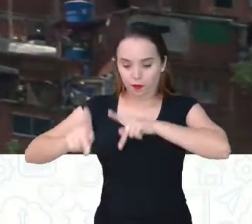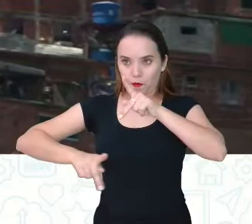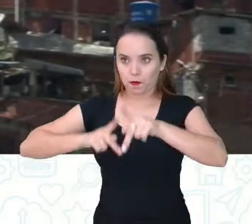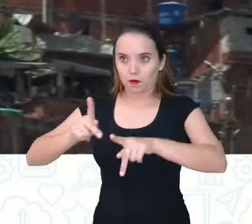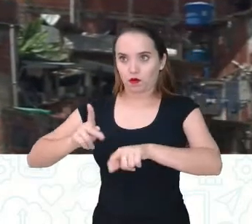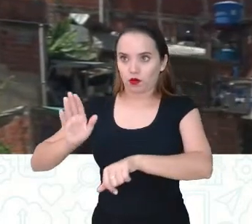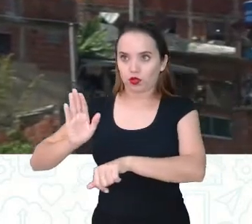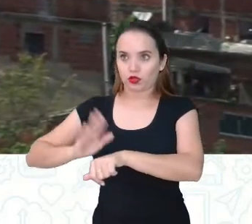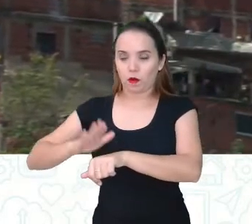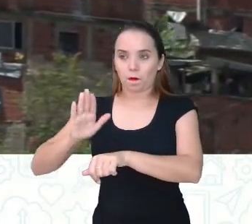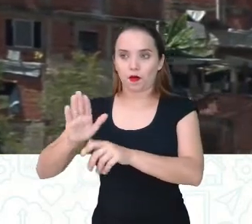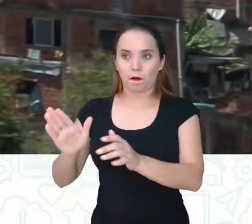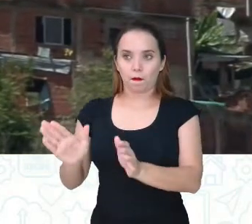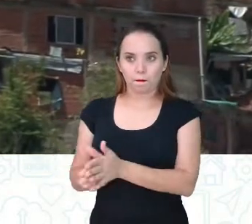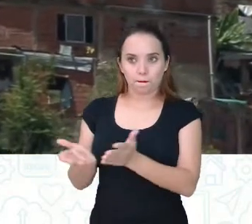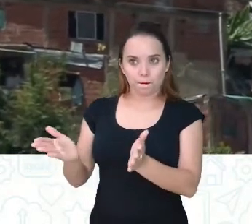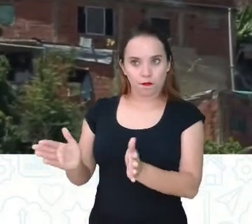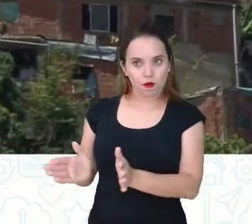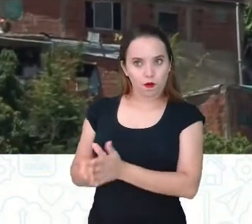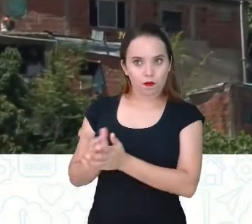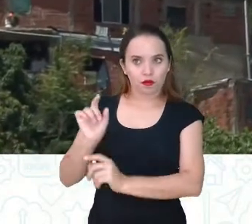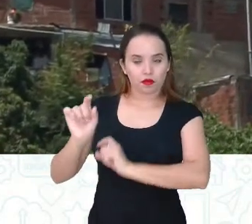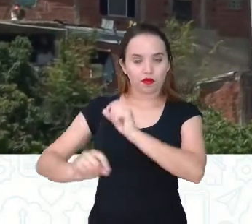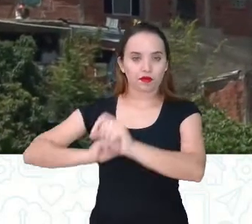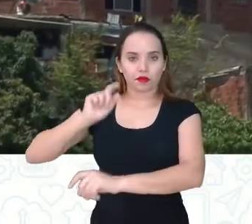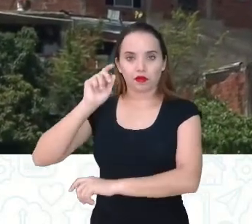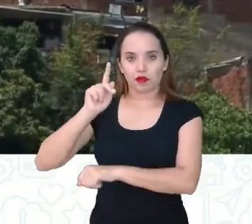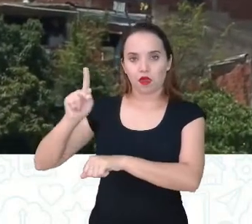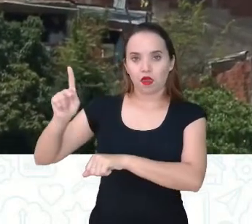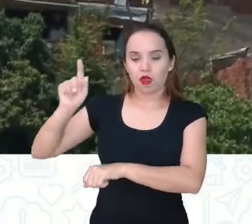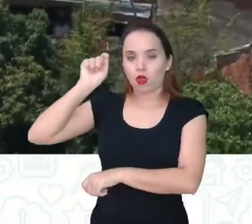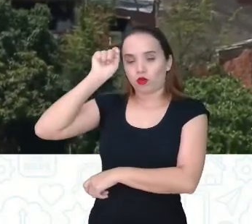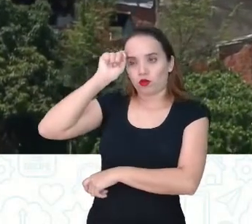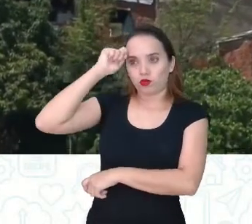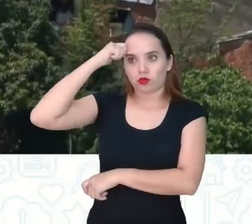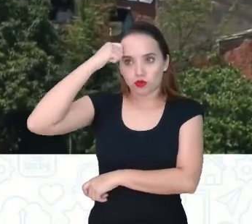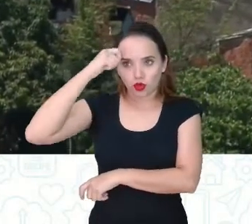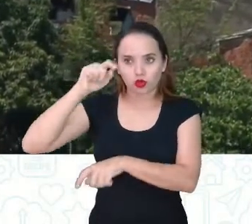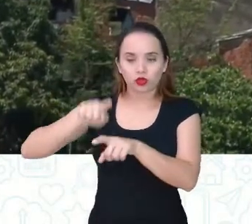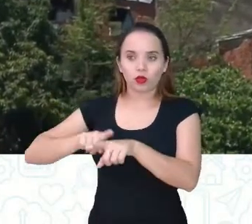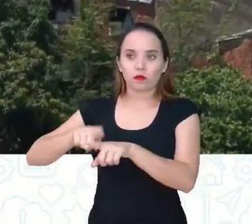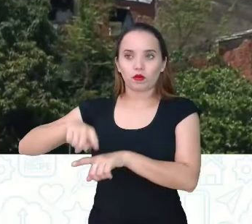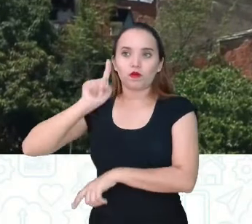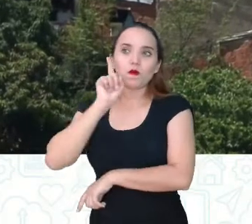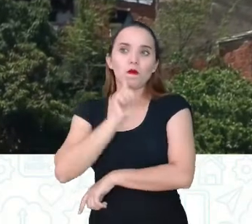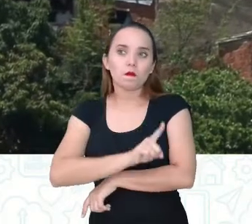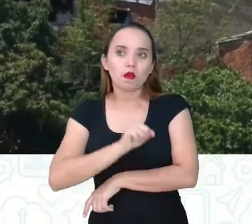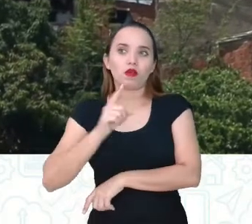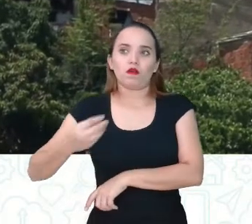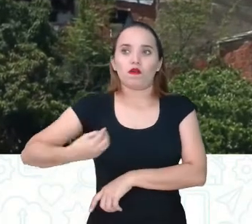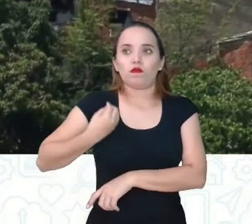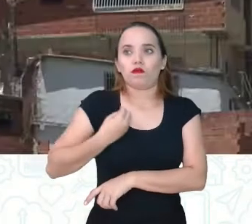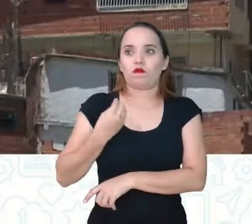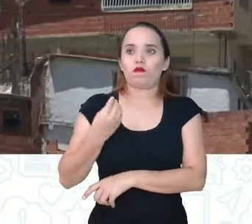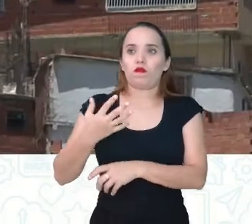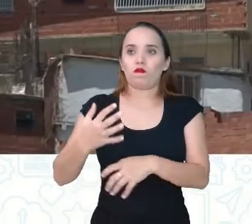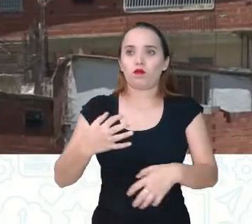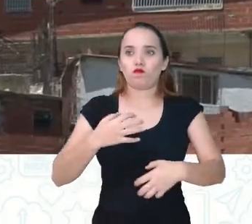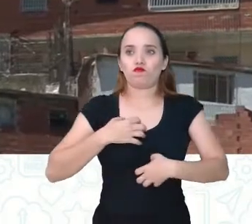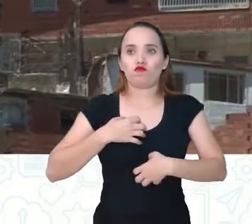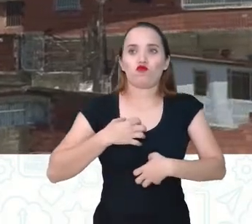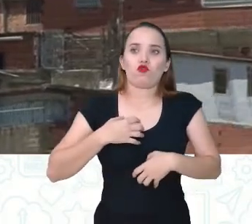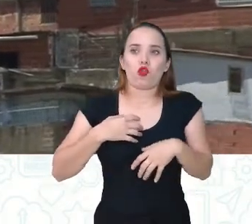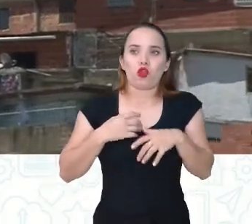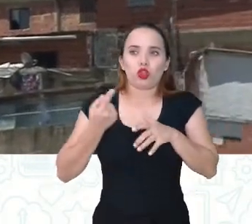maioria pretos e pardos, vivenciam de modo mais profundo as desigualdades socioambientais. A gente sabe